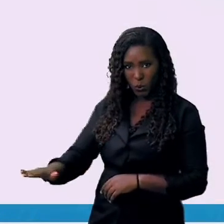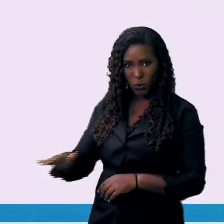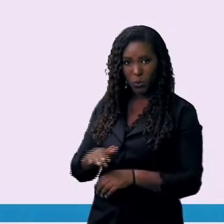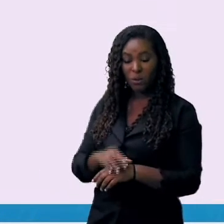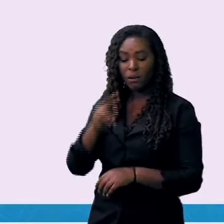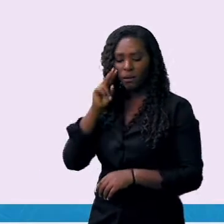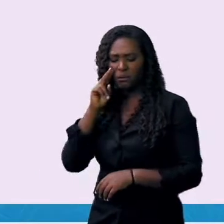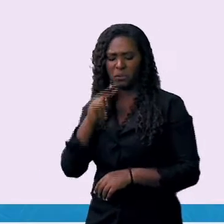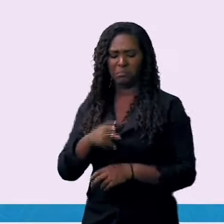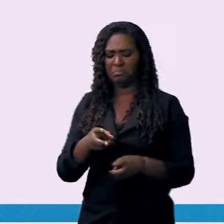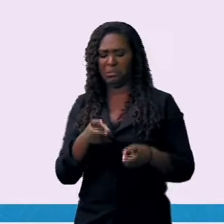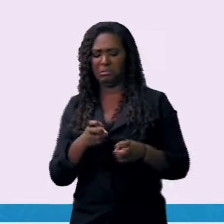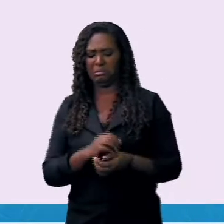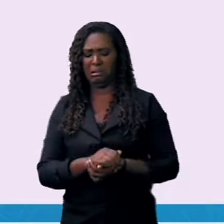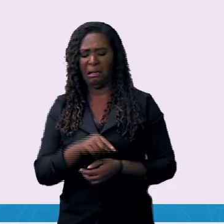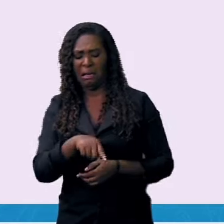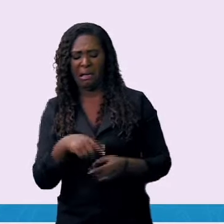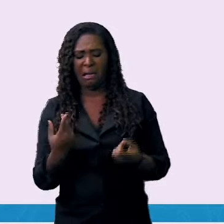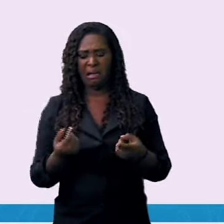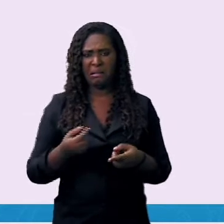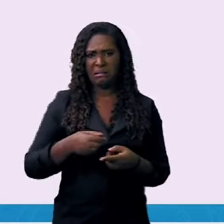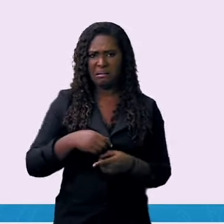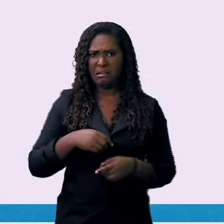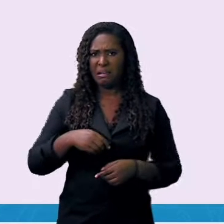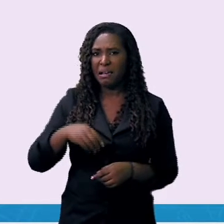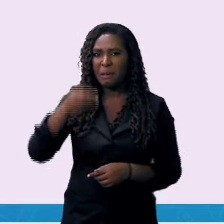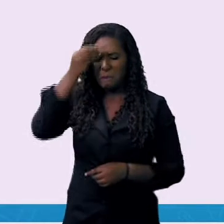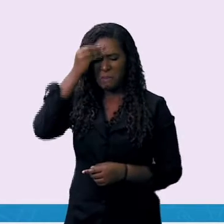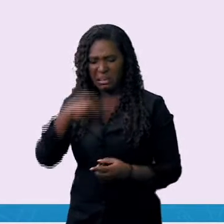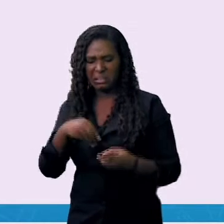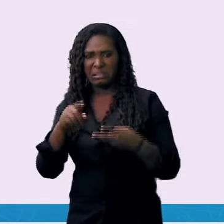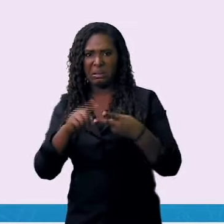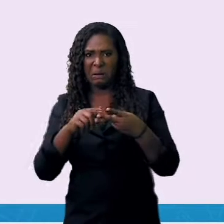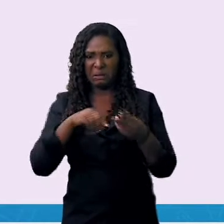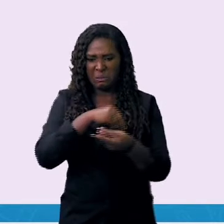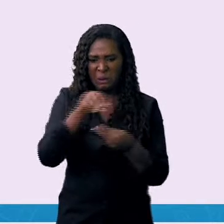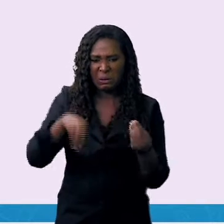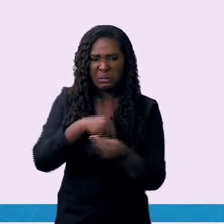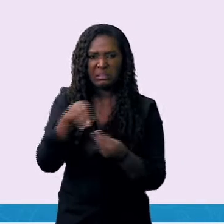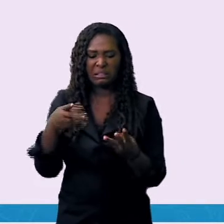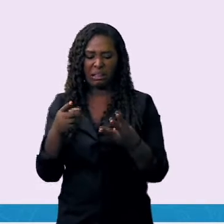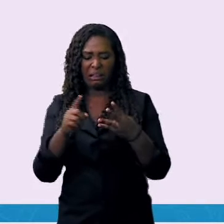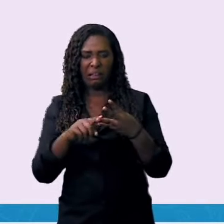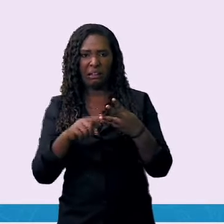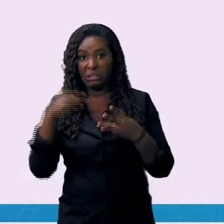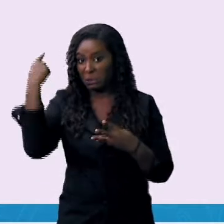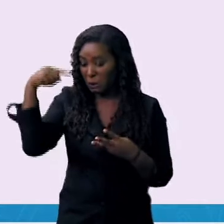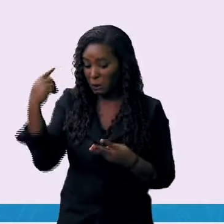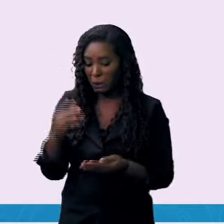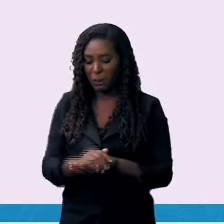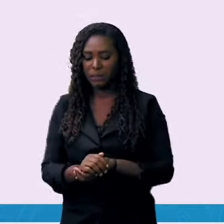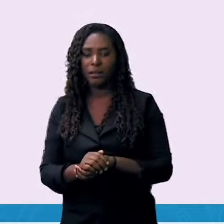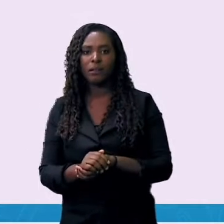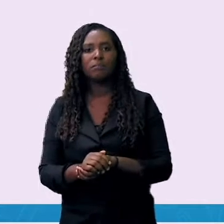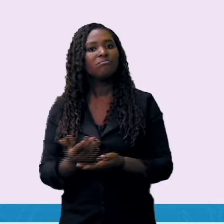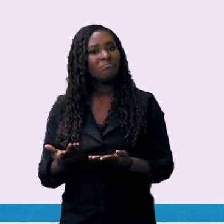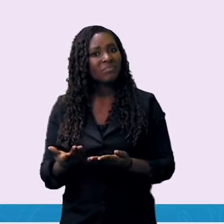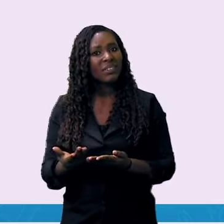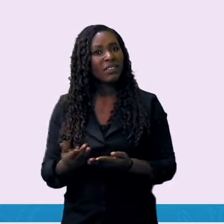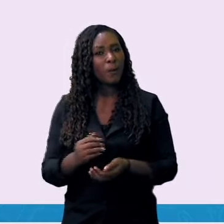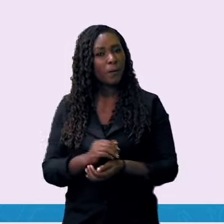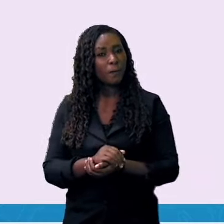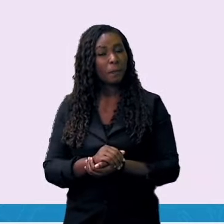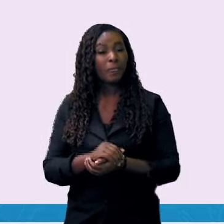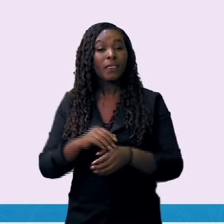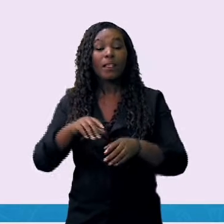ela é devagar, que ela é preguiçosa, que ela é bagunceira, essas características elas passam a integrar a visão que a criança tem